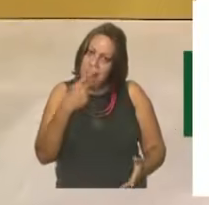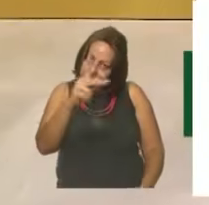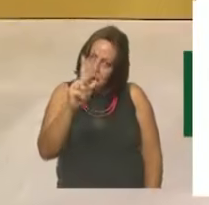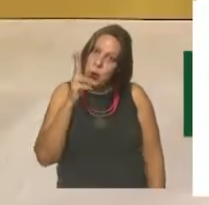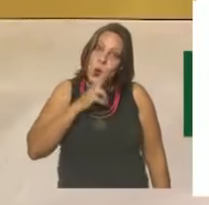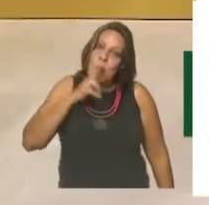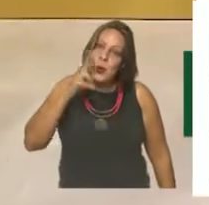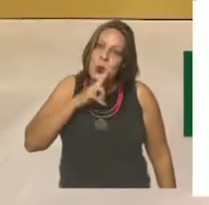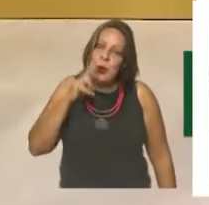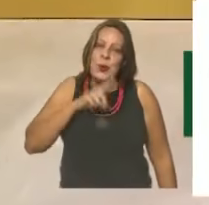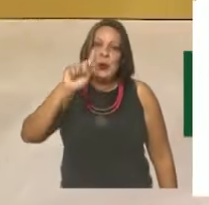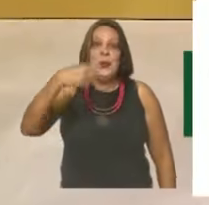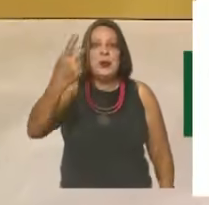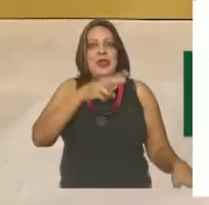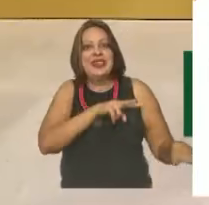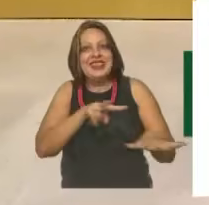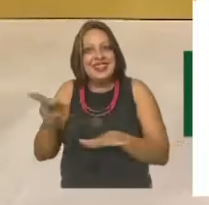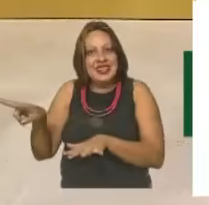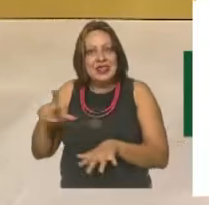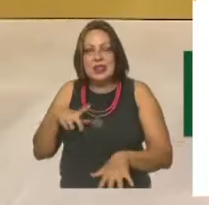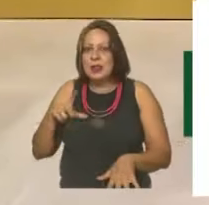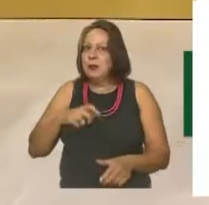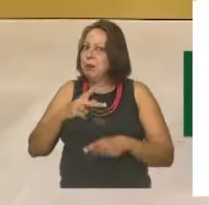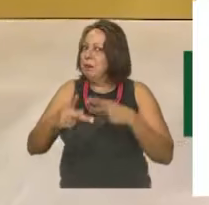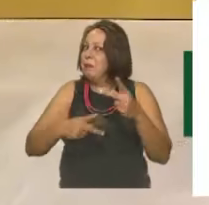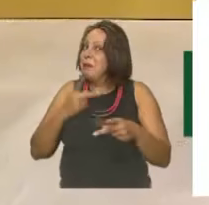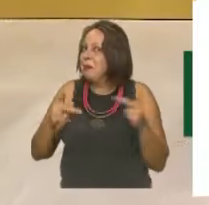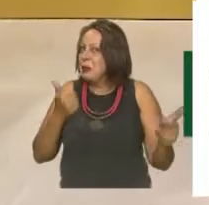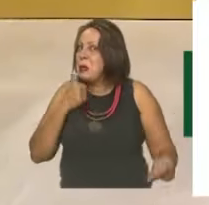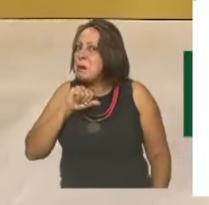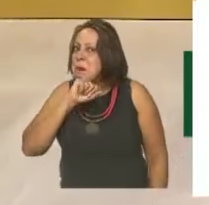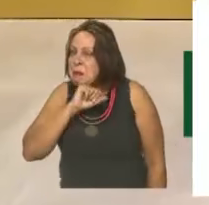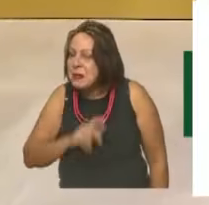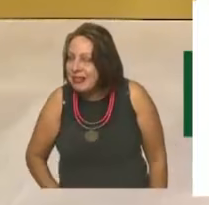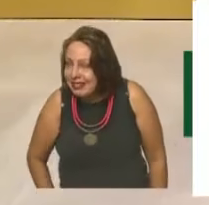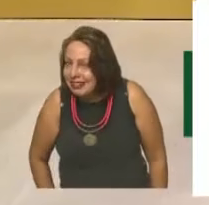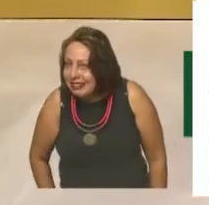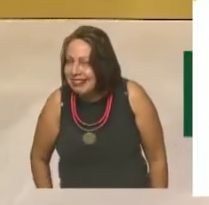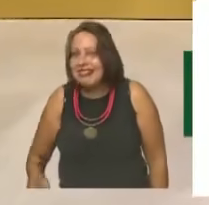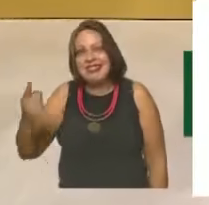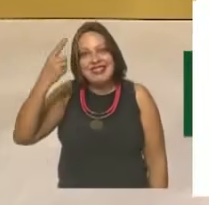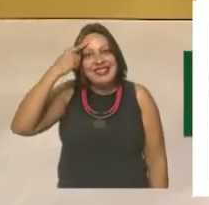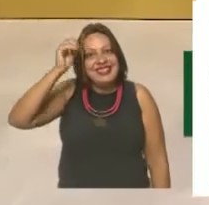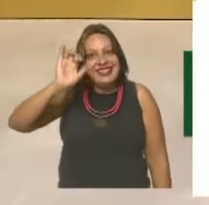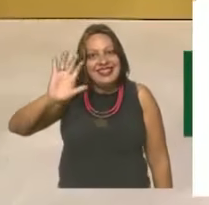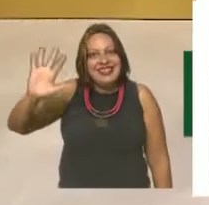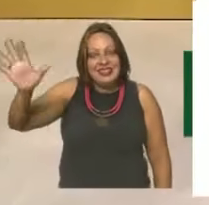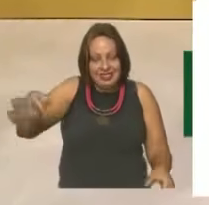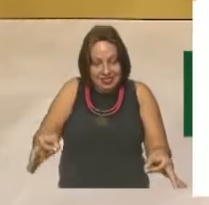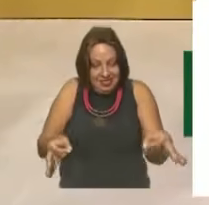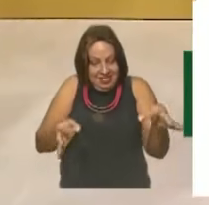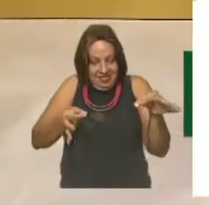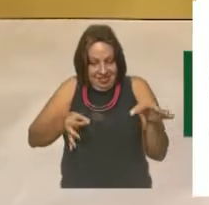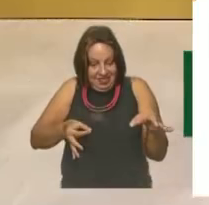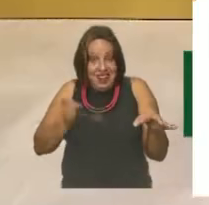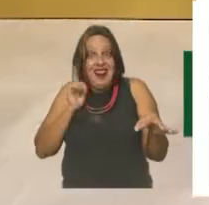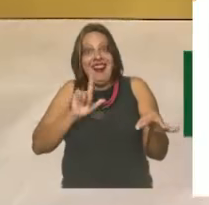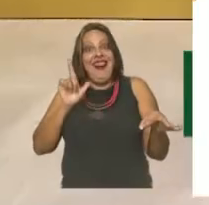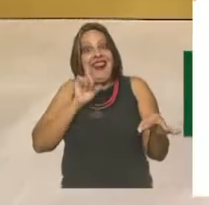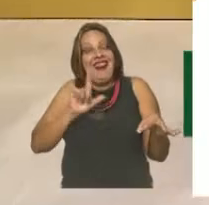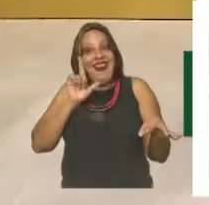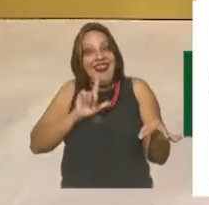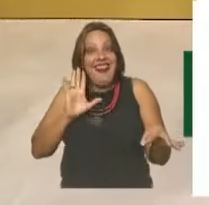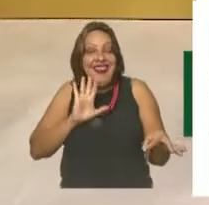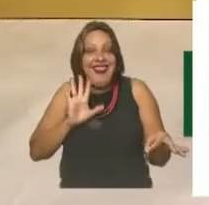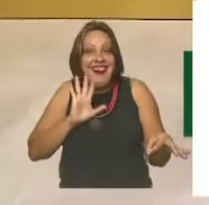seu título da próxima semana. Presentei a mamãe, já imaginou ela ser presenteada aí com o título